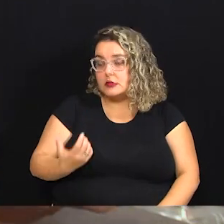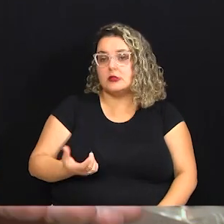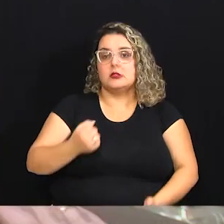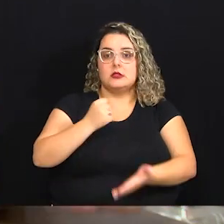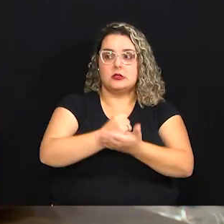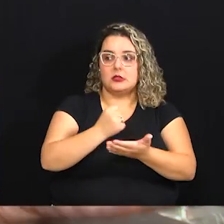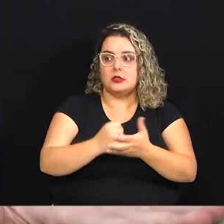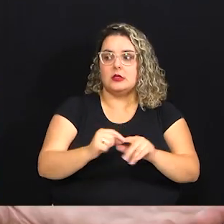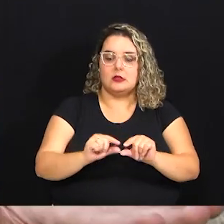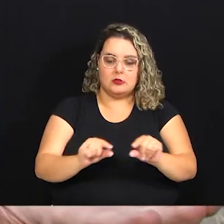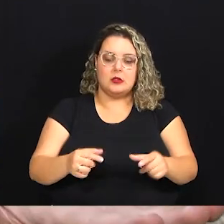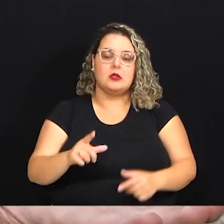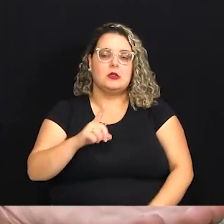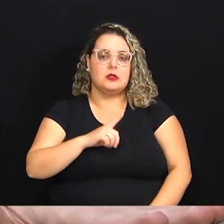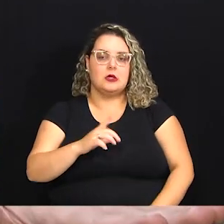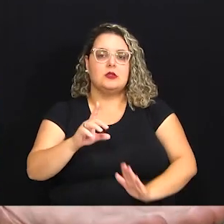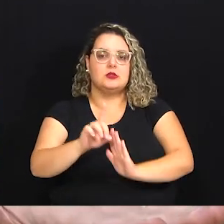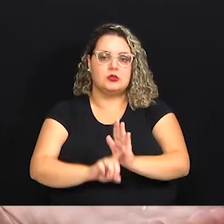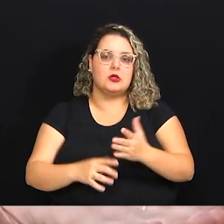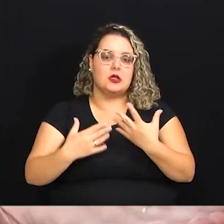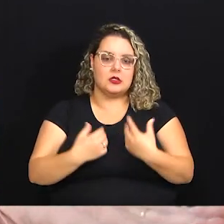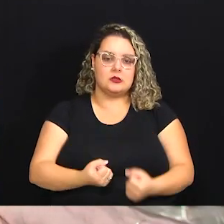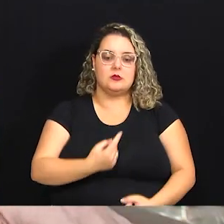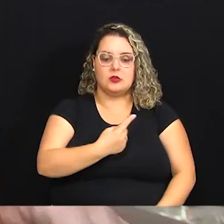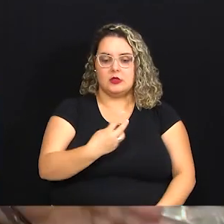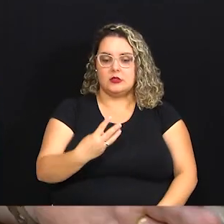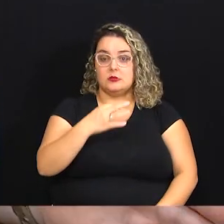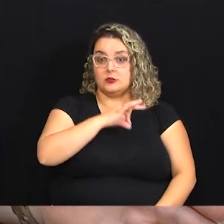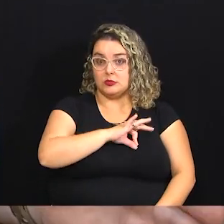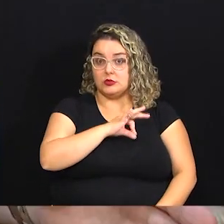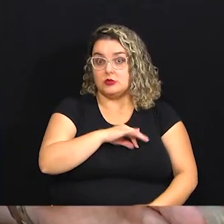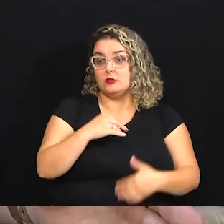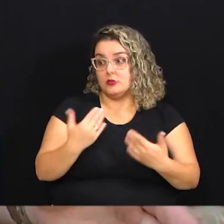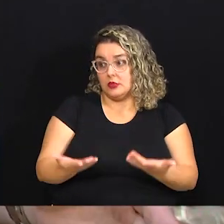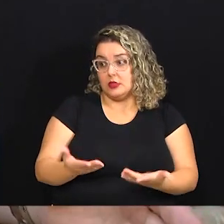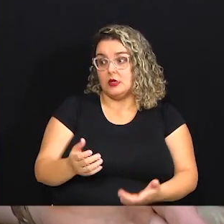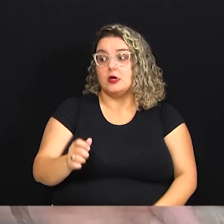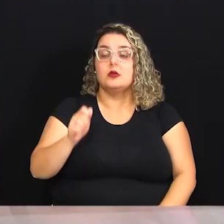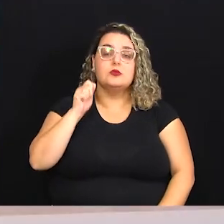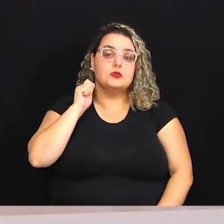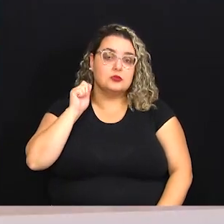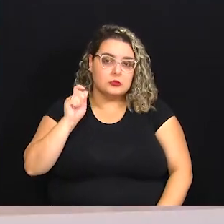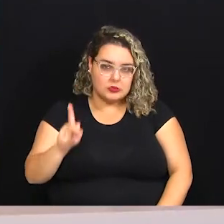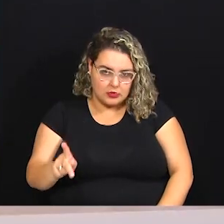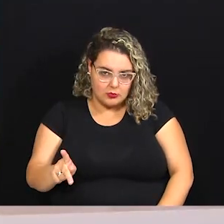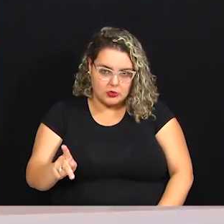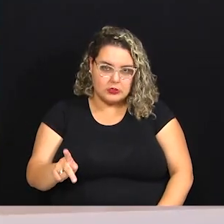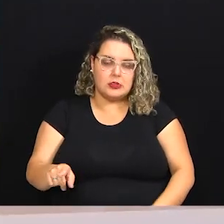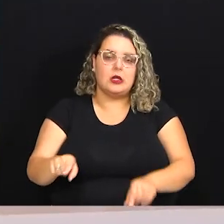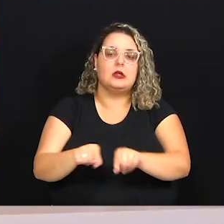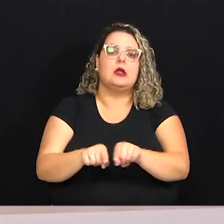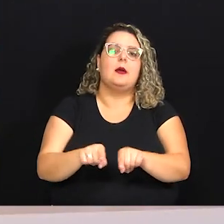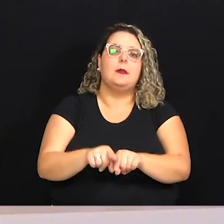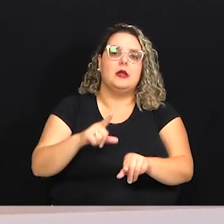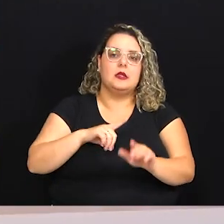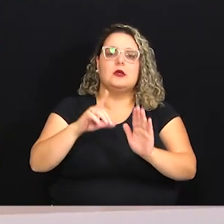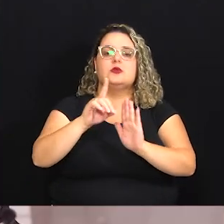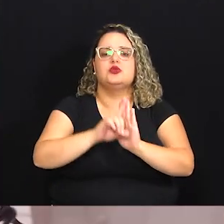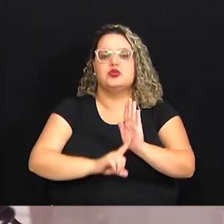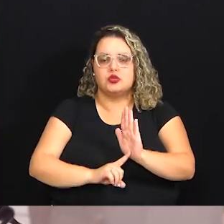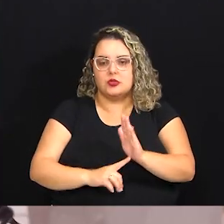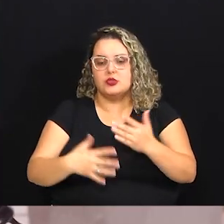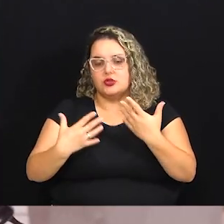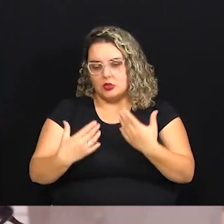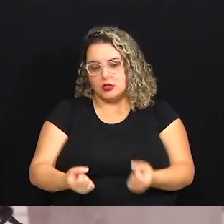está no contrato, tem direito a receber o 13º. E por fim, são os aposentados que também têm o direito